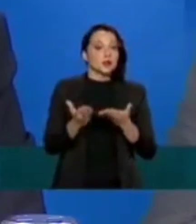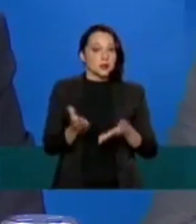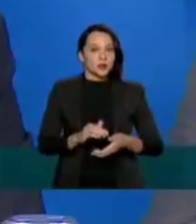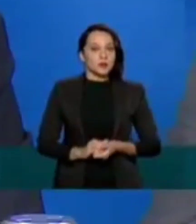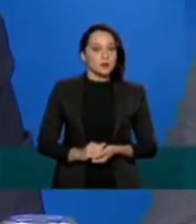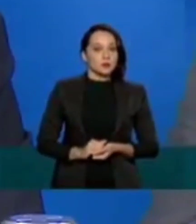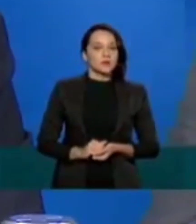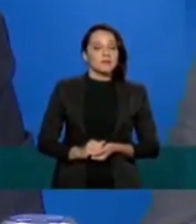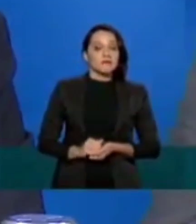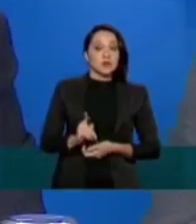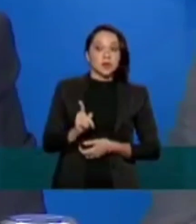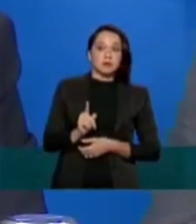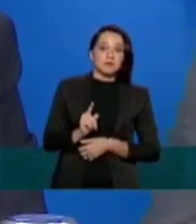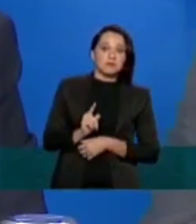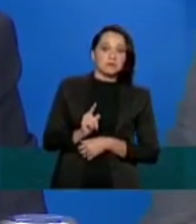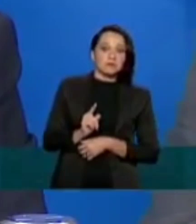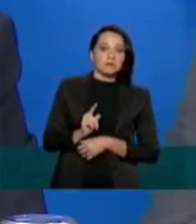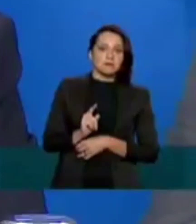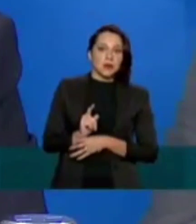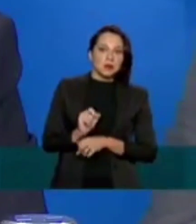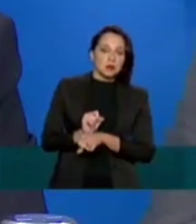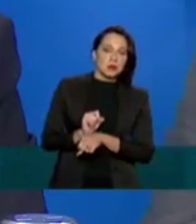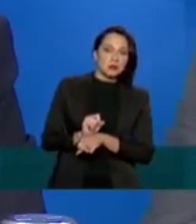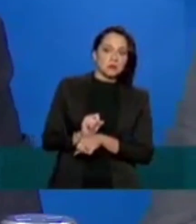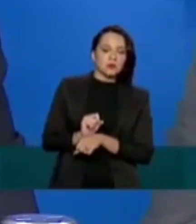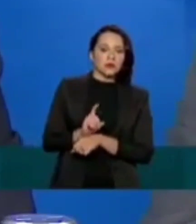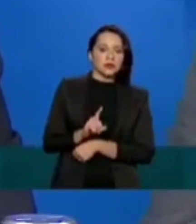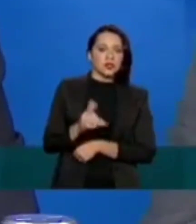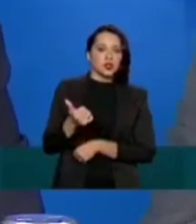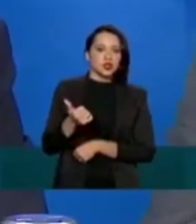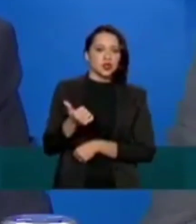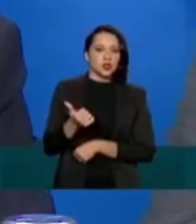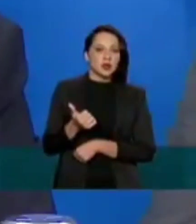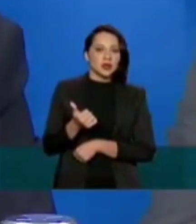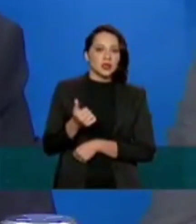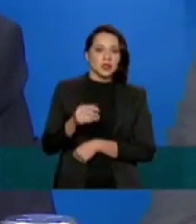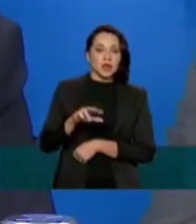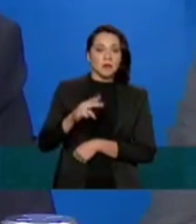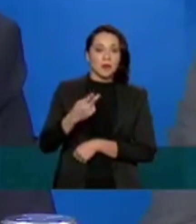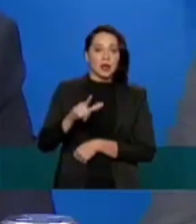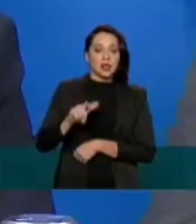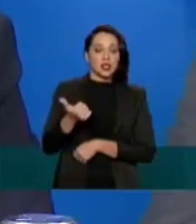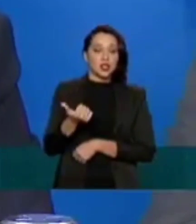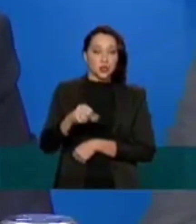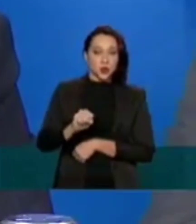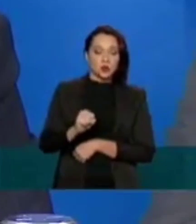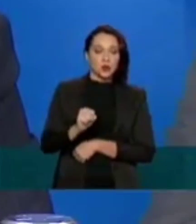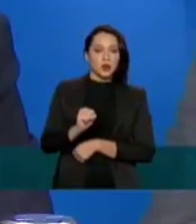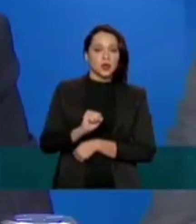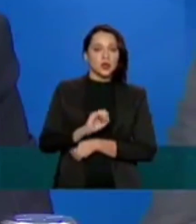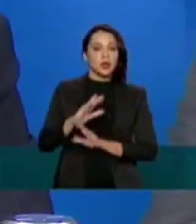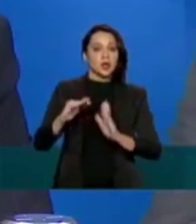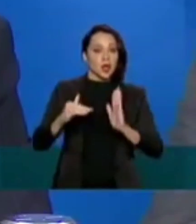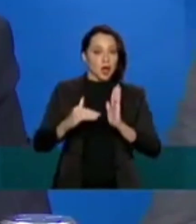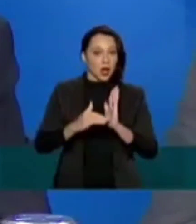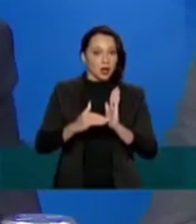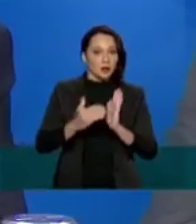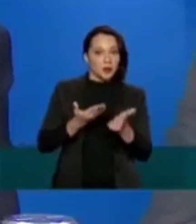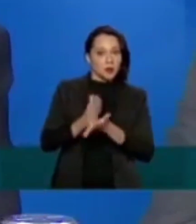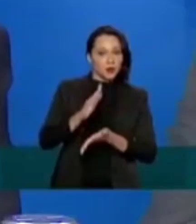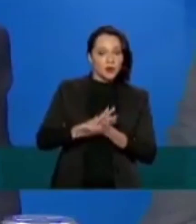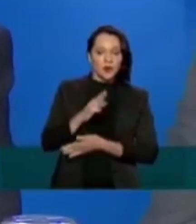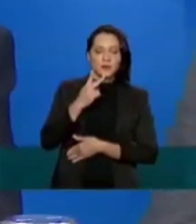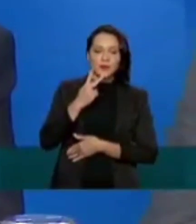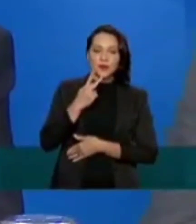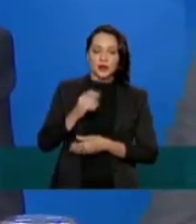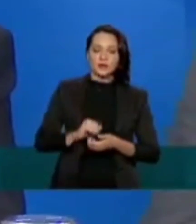esse PLN 18, que a Câmara, PLP 18 que a Câmara aprovou, ele, de certa forma, diz o seguinte: tem um